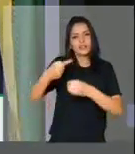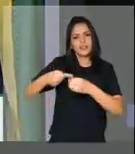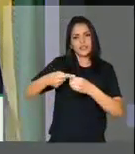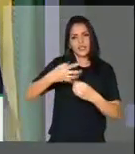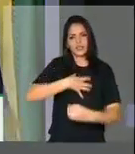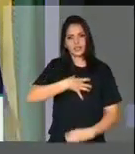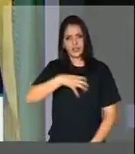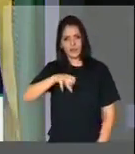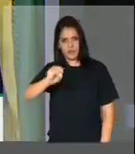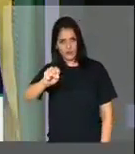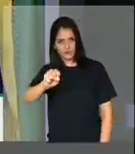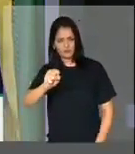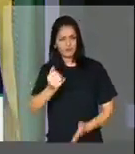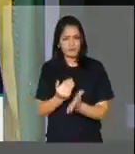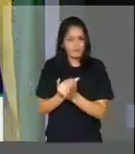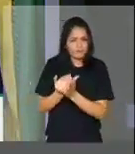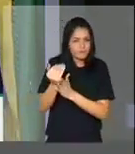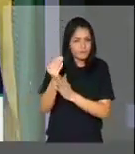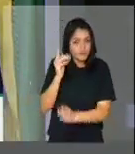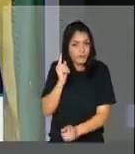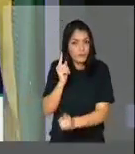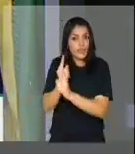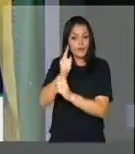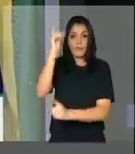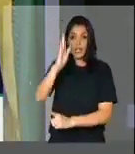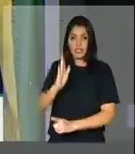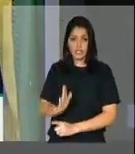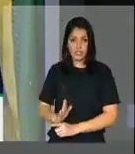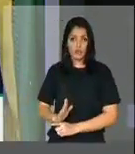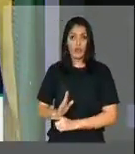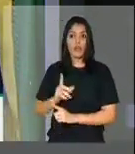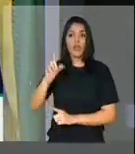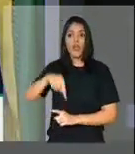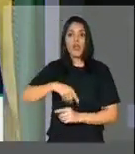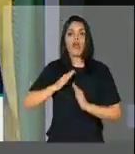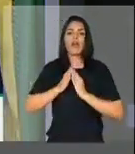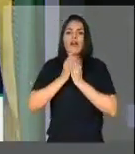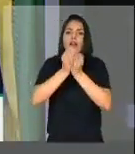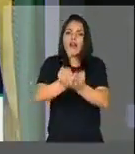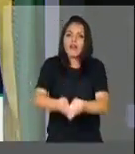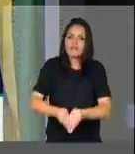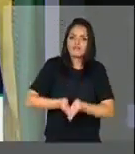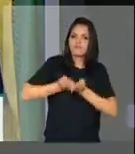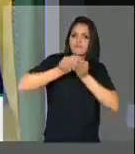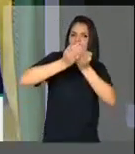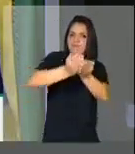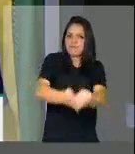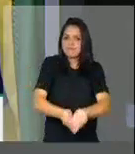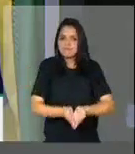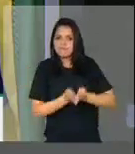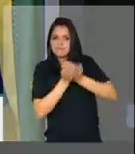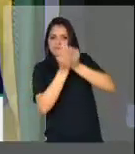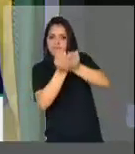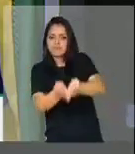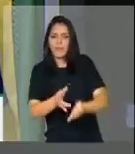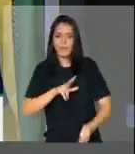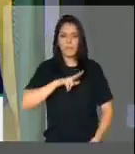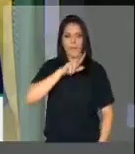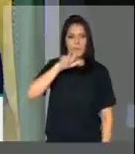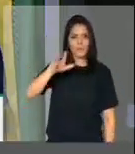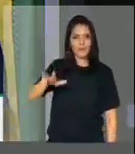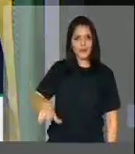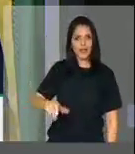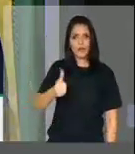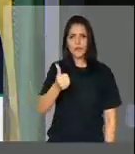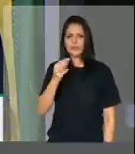Brasil inicialmente foi trazido de caravelas. A frenéticos 10 km